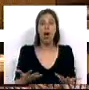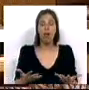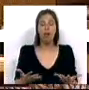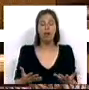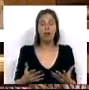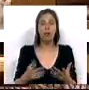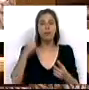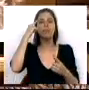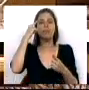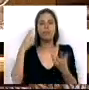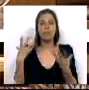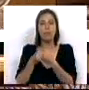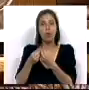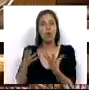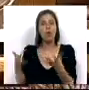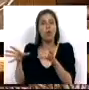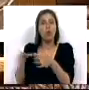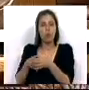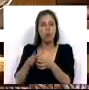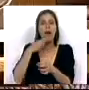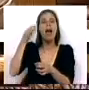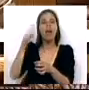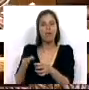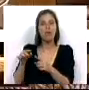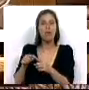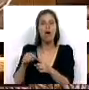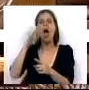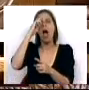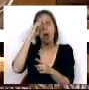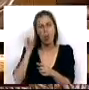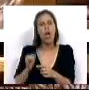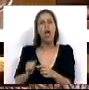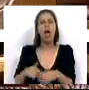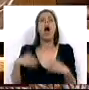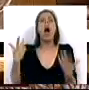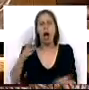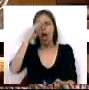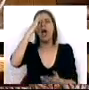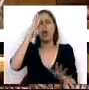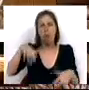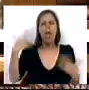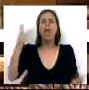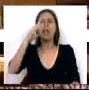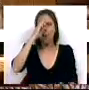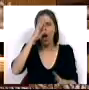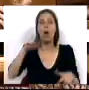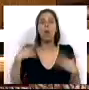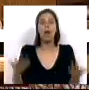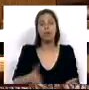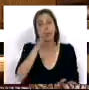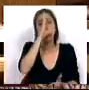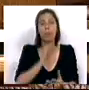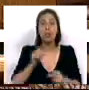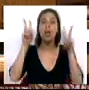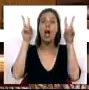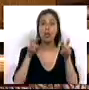Agora, juntou-se ao clã daqueles que afirmam que aguentam. Ai, aguentam, aguentam. E o